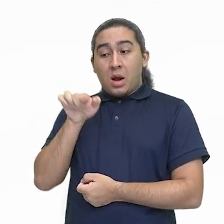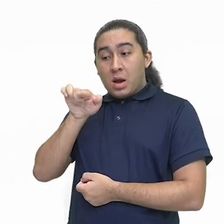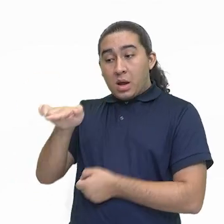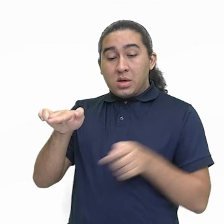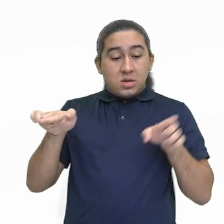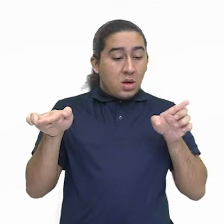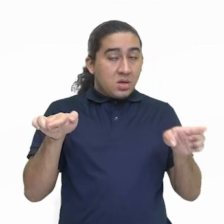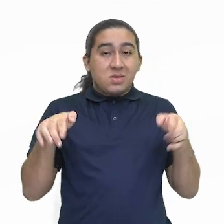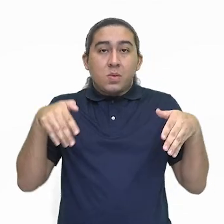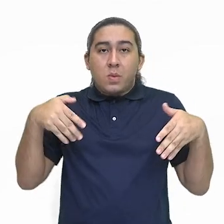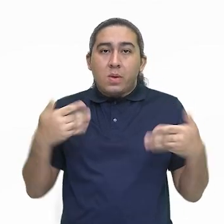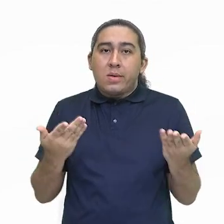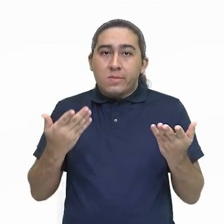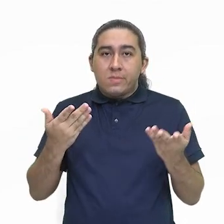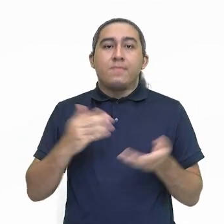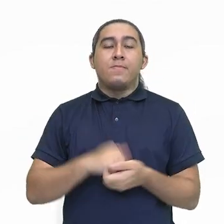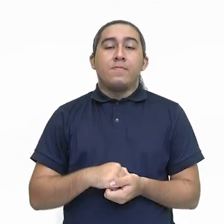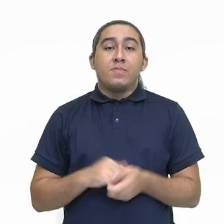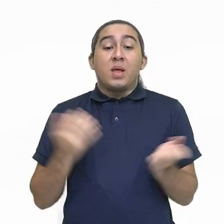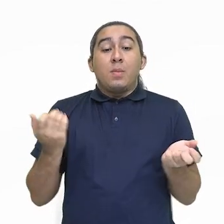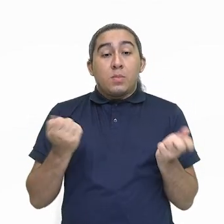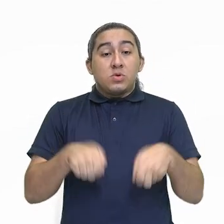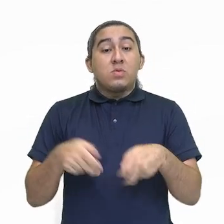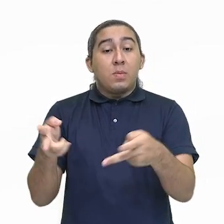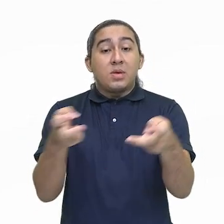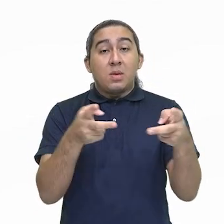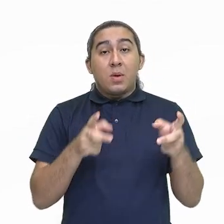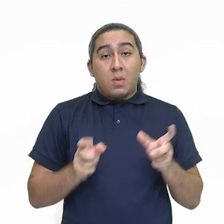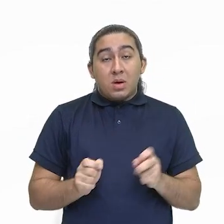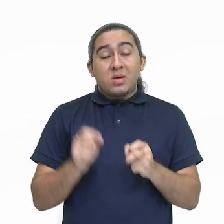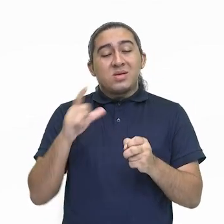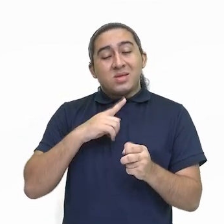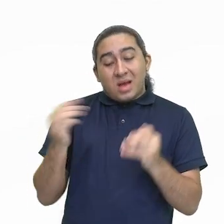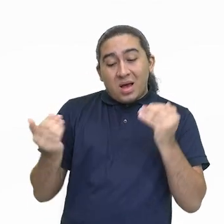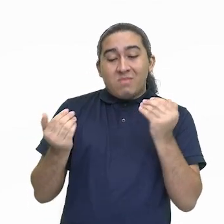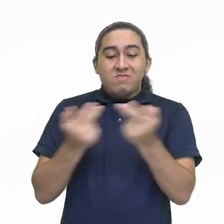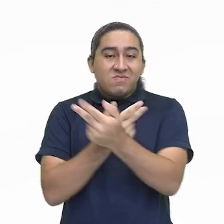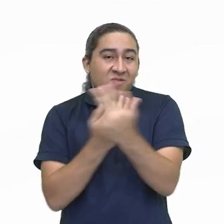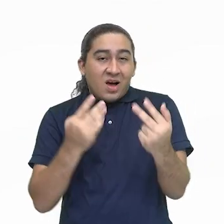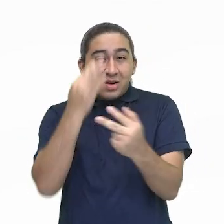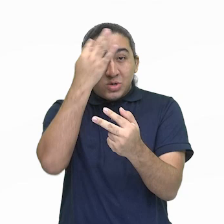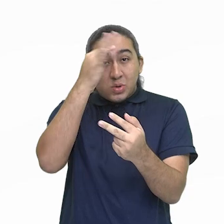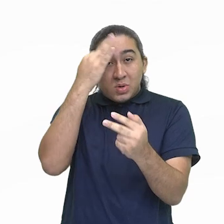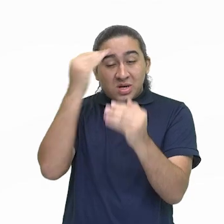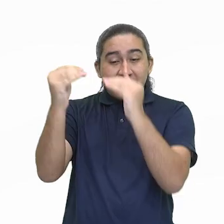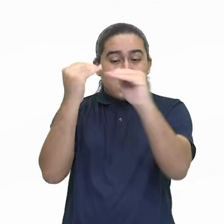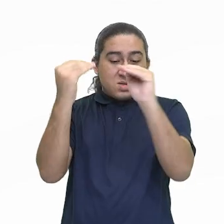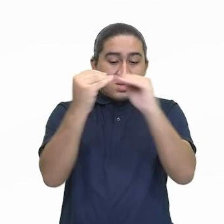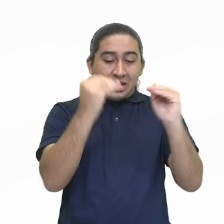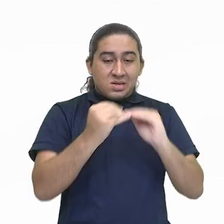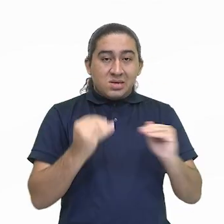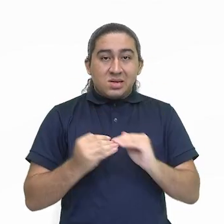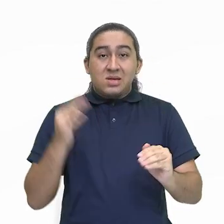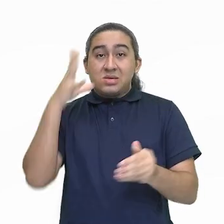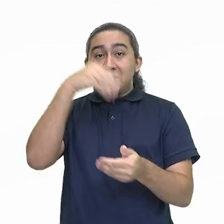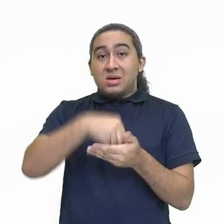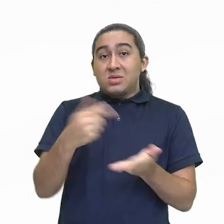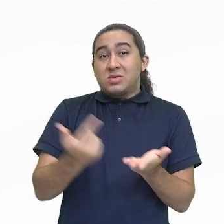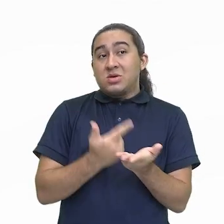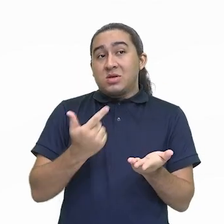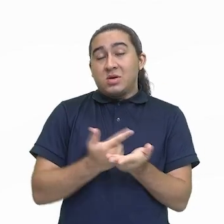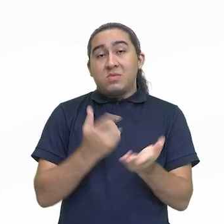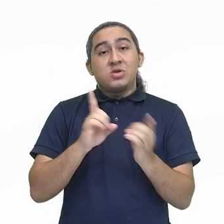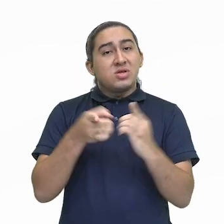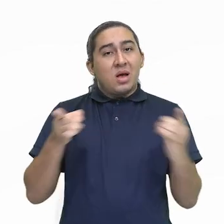era heterotrófico, sendo possível observar muita discordância entre os autores de livros didáticos nesse